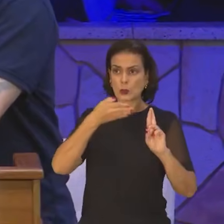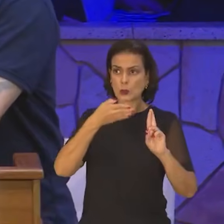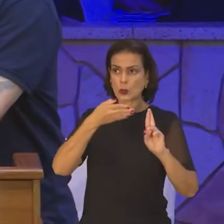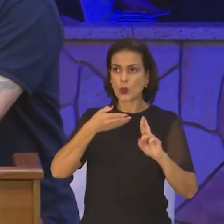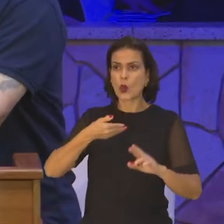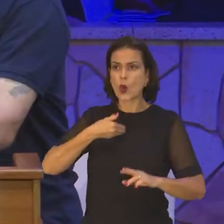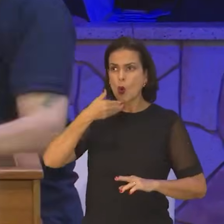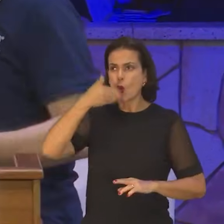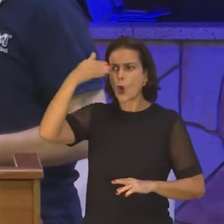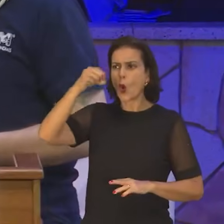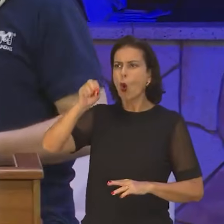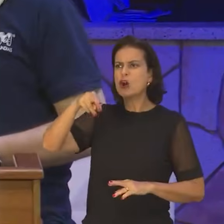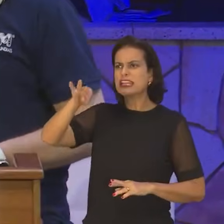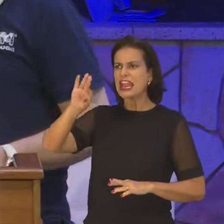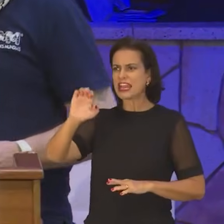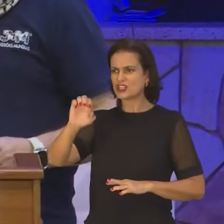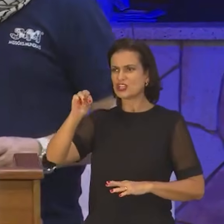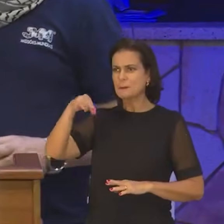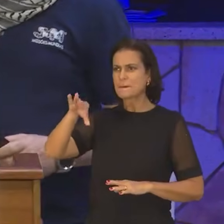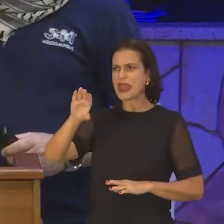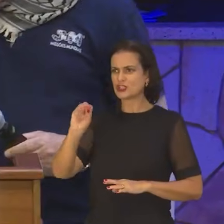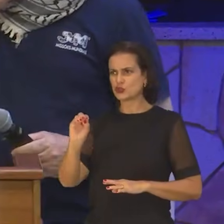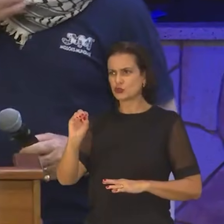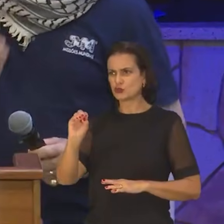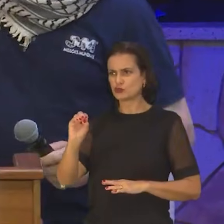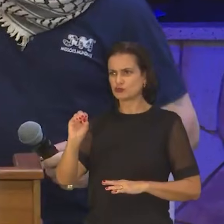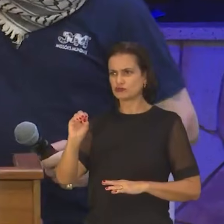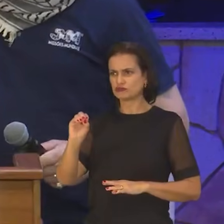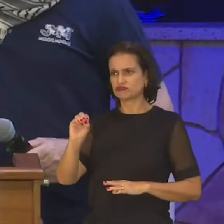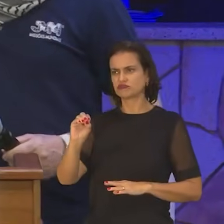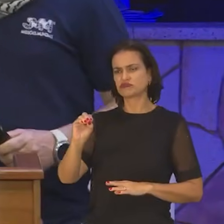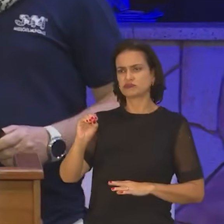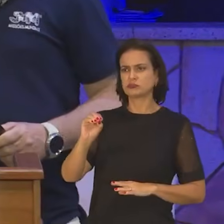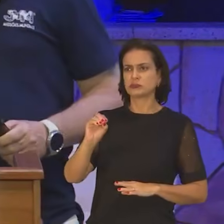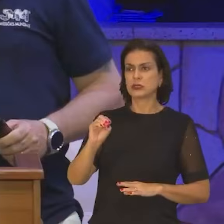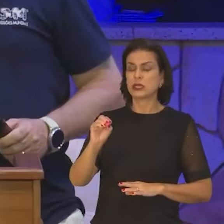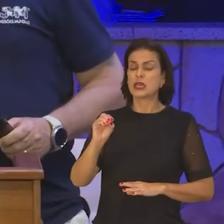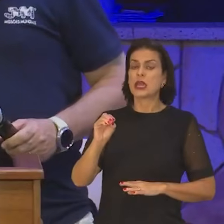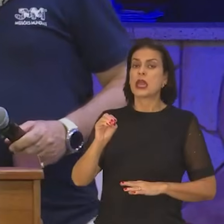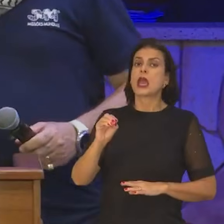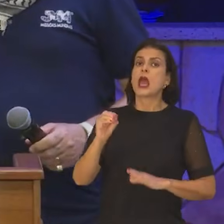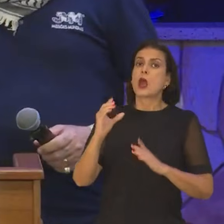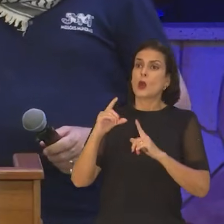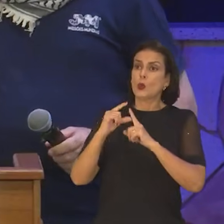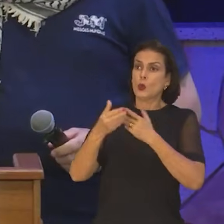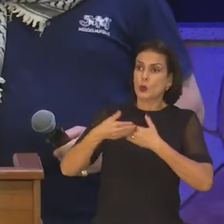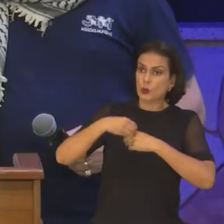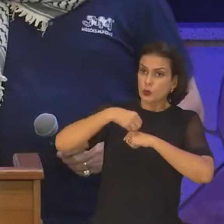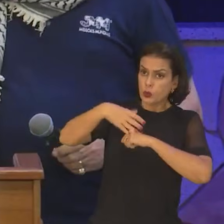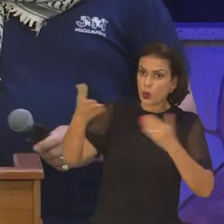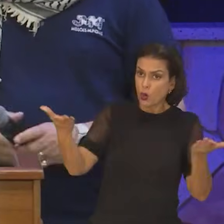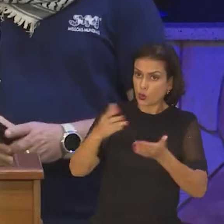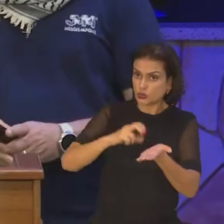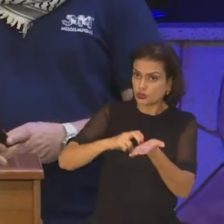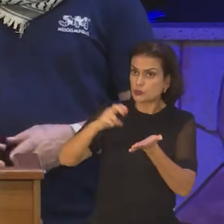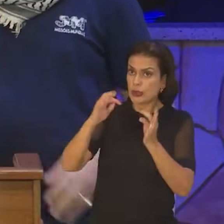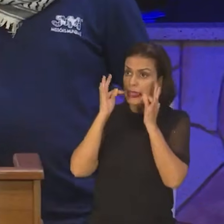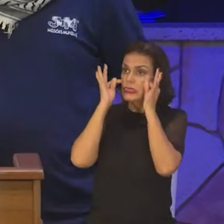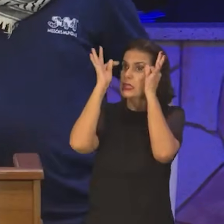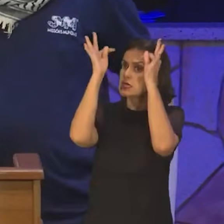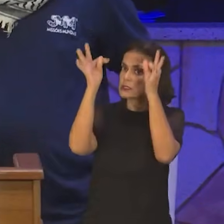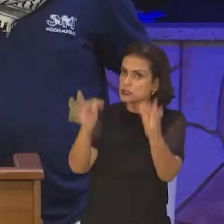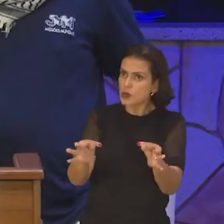Médio. Ele é o nosso convidado para trazer a palavra do Senhor nesta manhã, nesse testemunho,